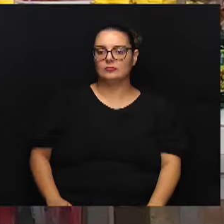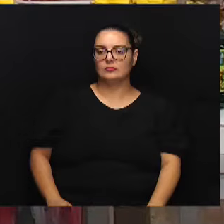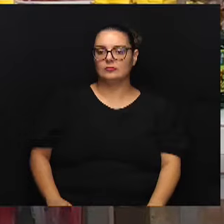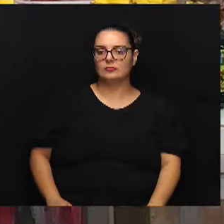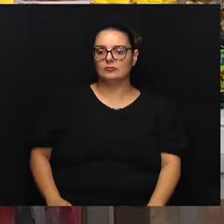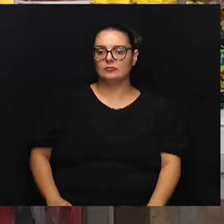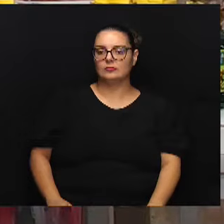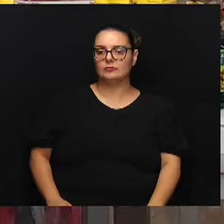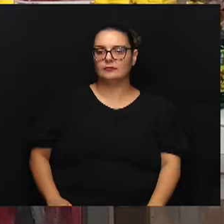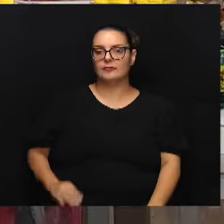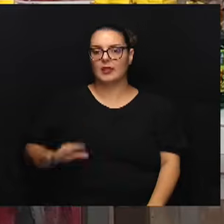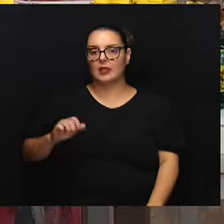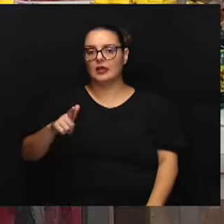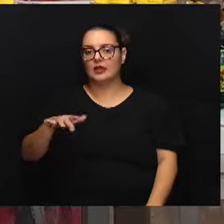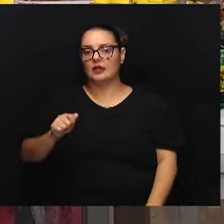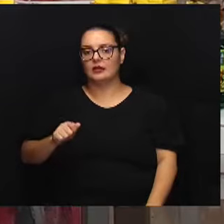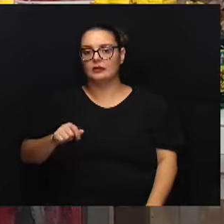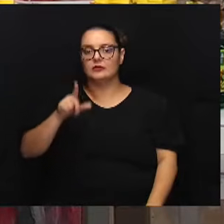a cauda.